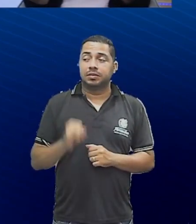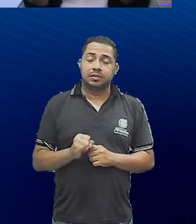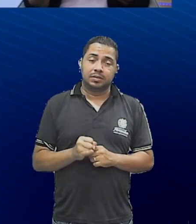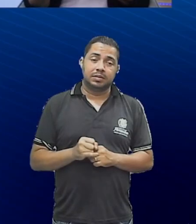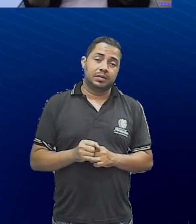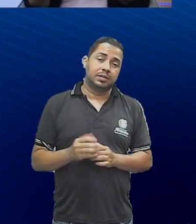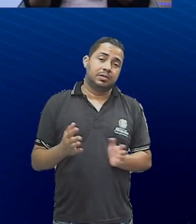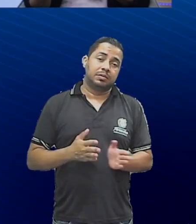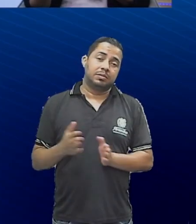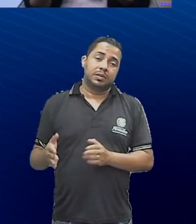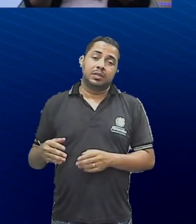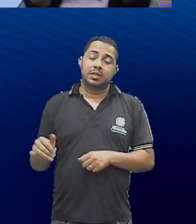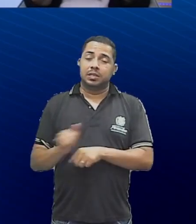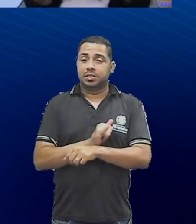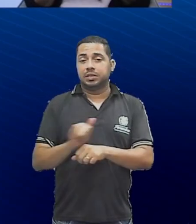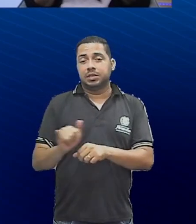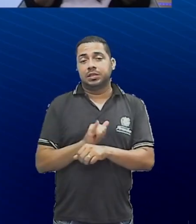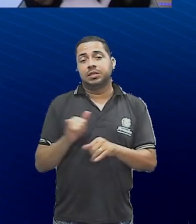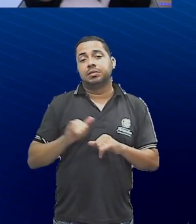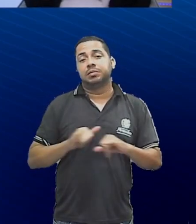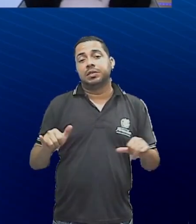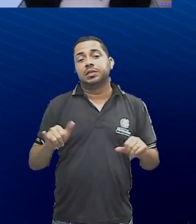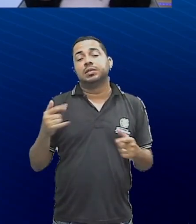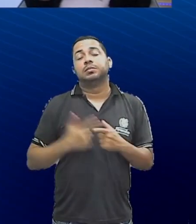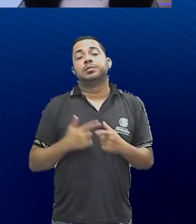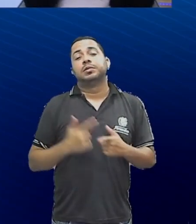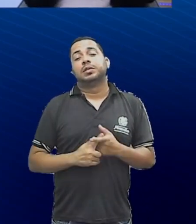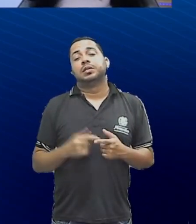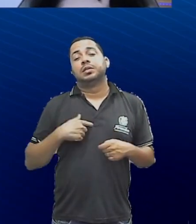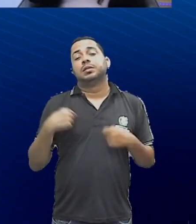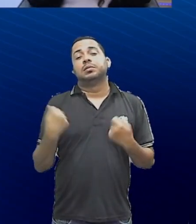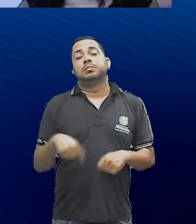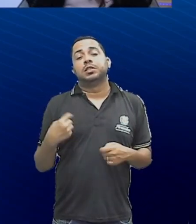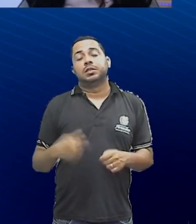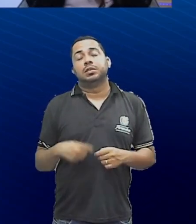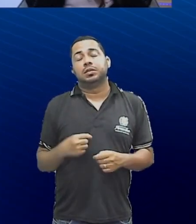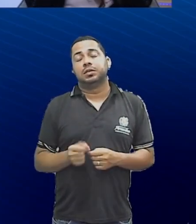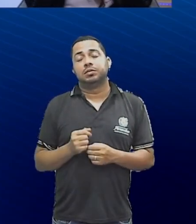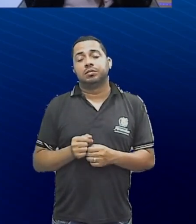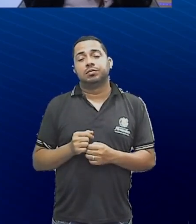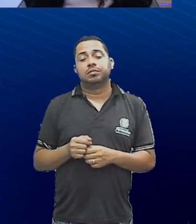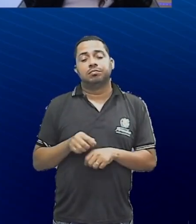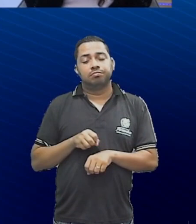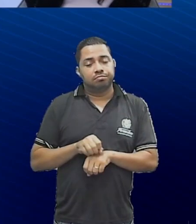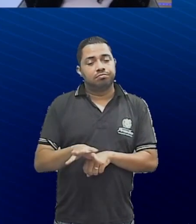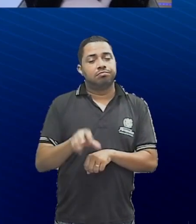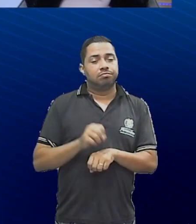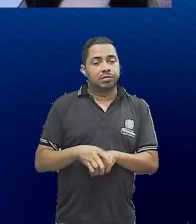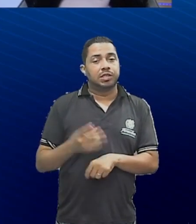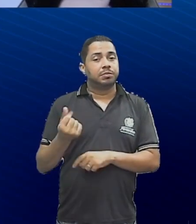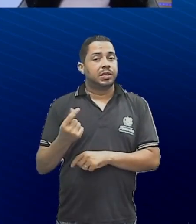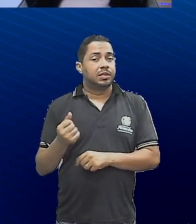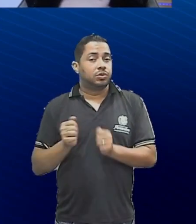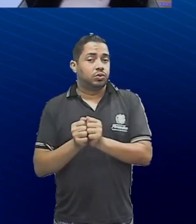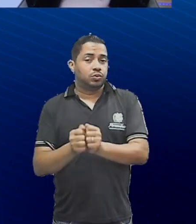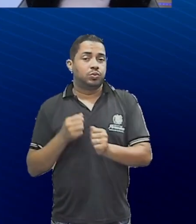da estratégia de marketing. Por quê? Eu preciso caminhar o preço com a minha estratégia.